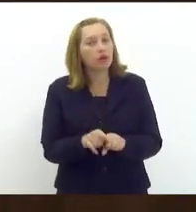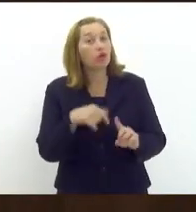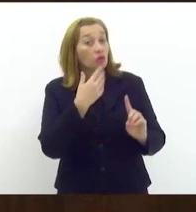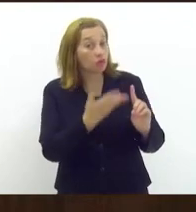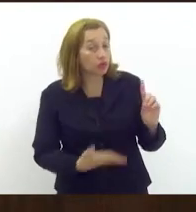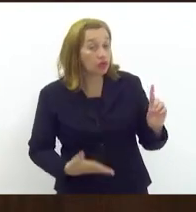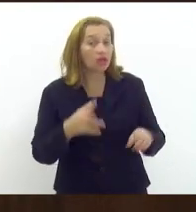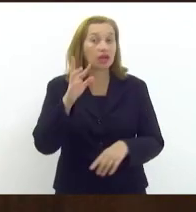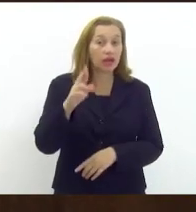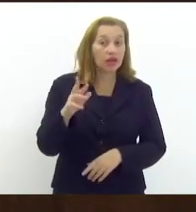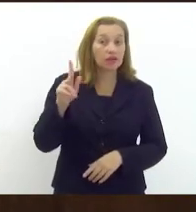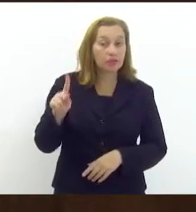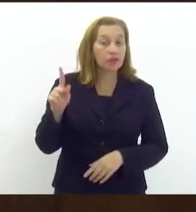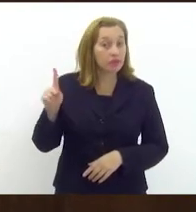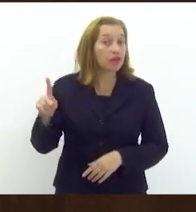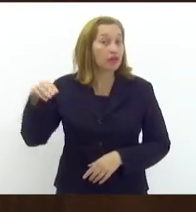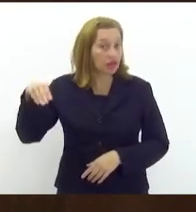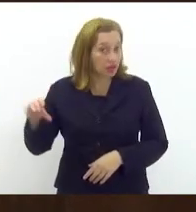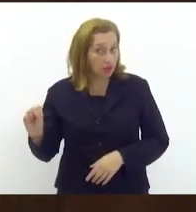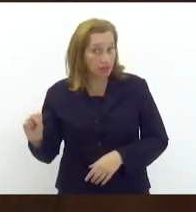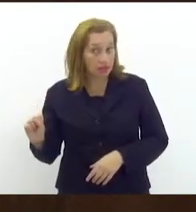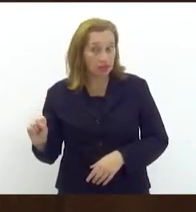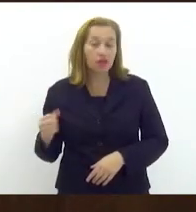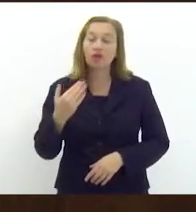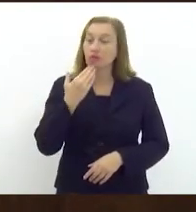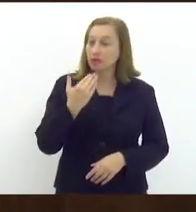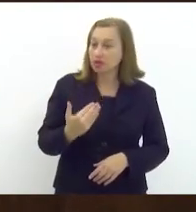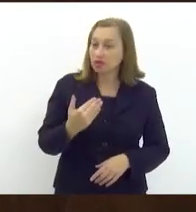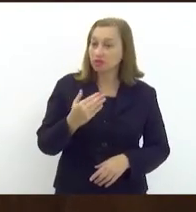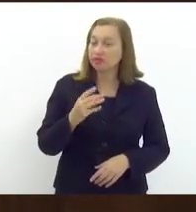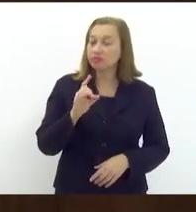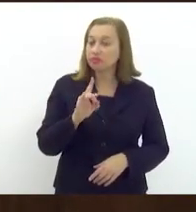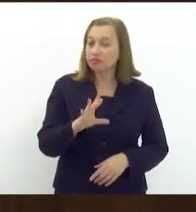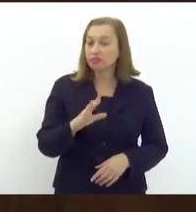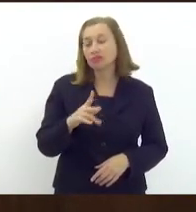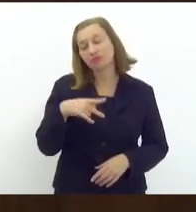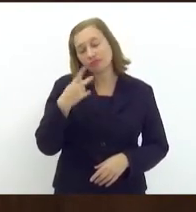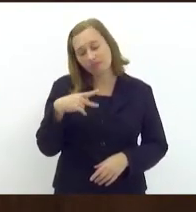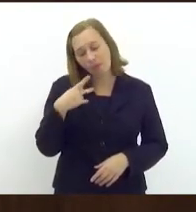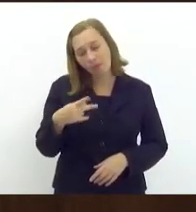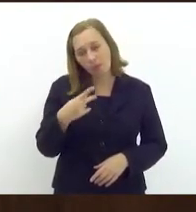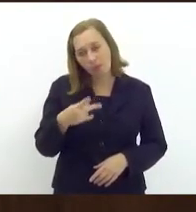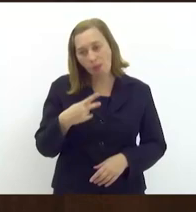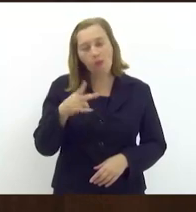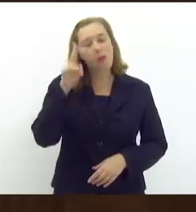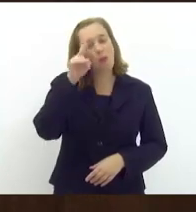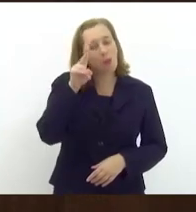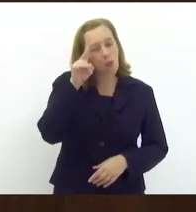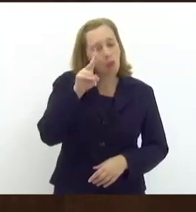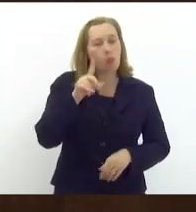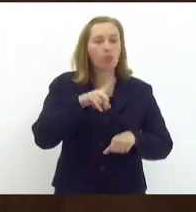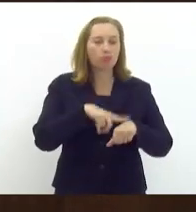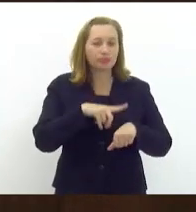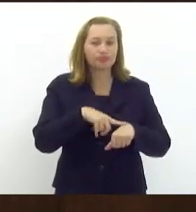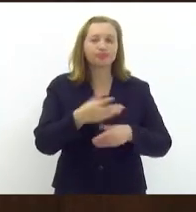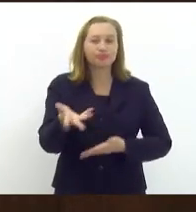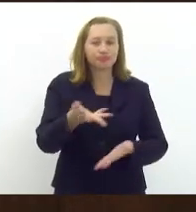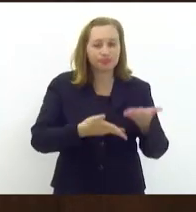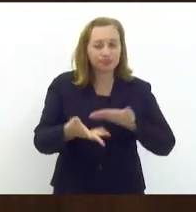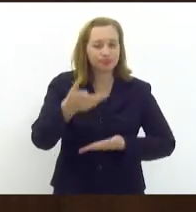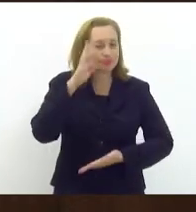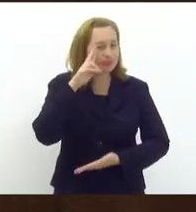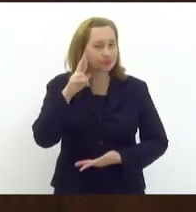aos rppnistas eu então pedi apenas esse a parte para ter essa lembrança e compartilhar